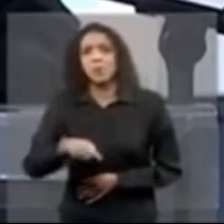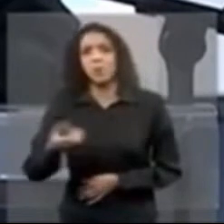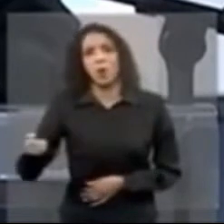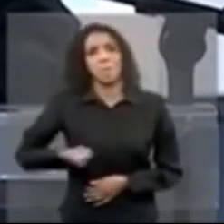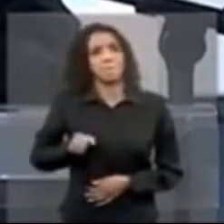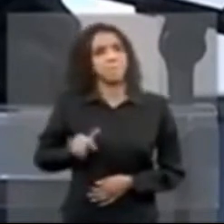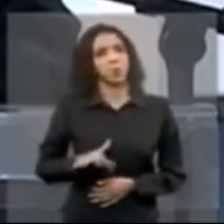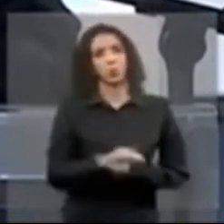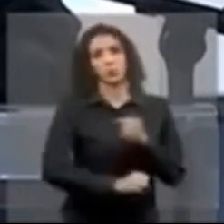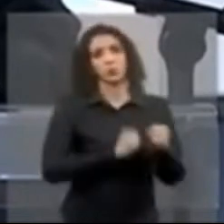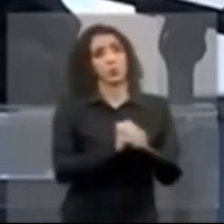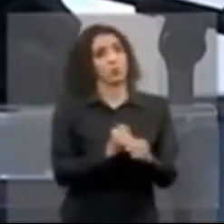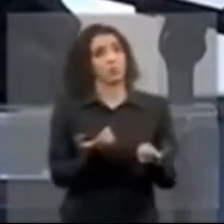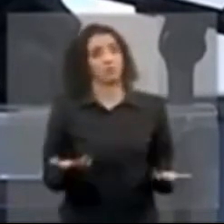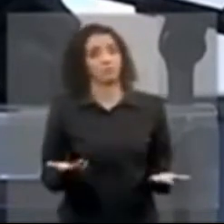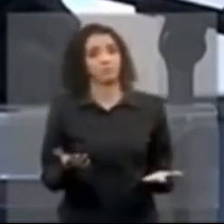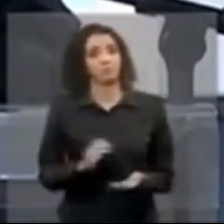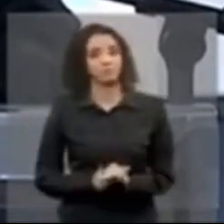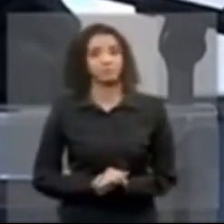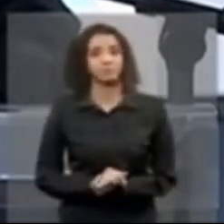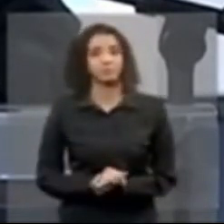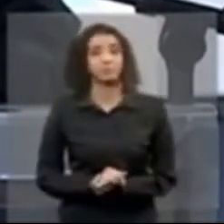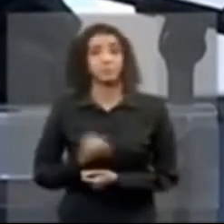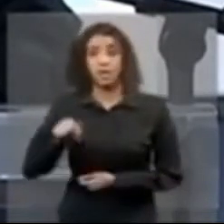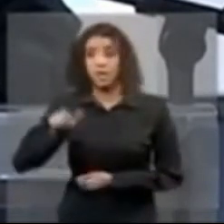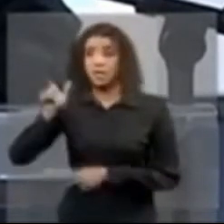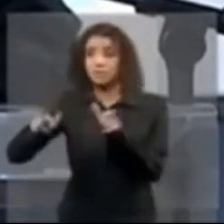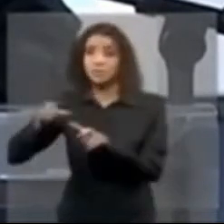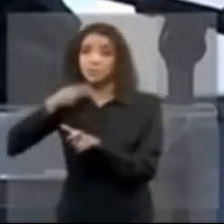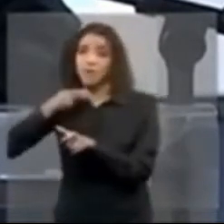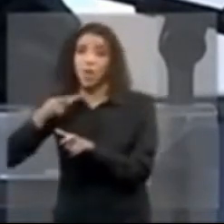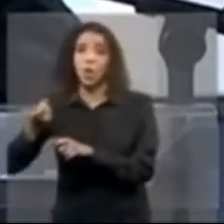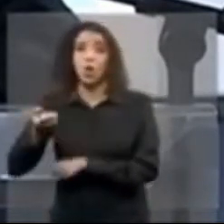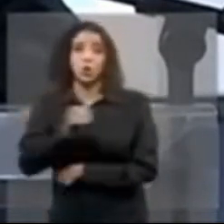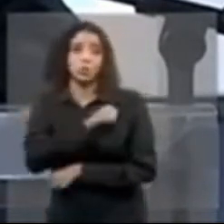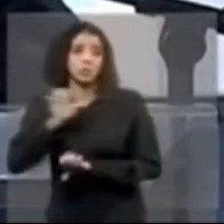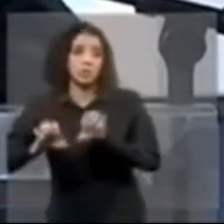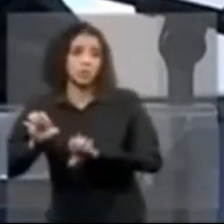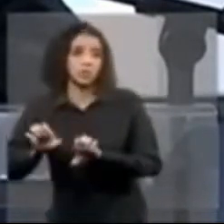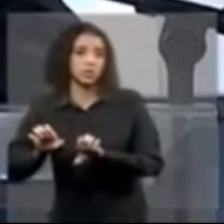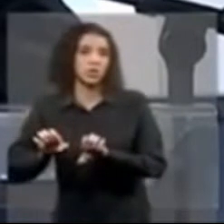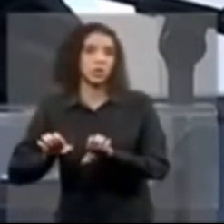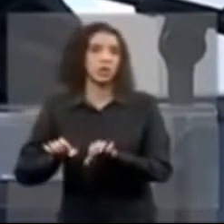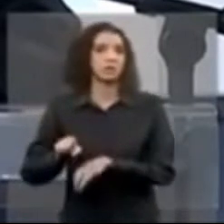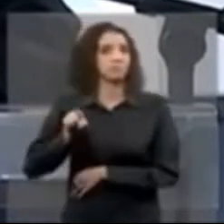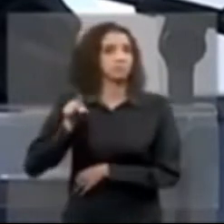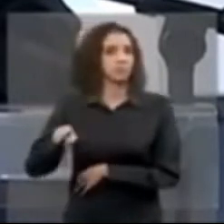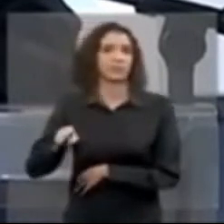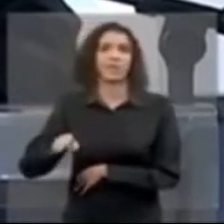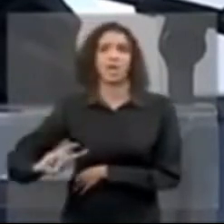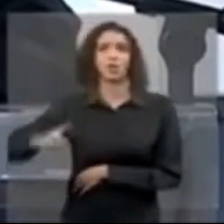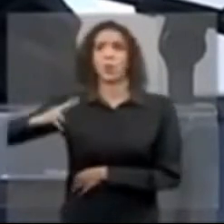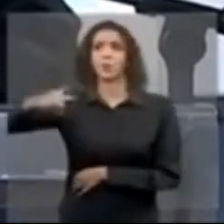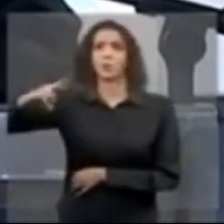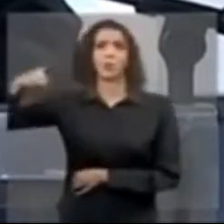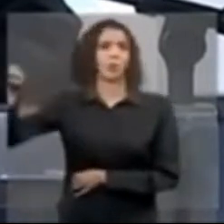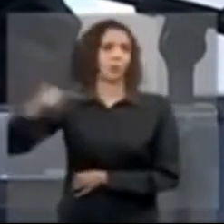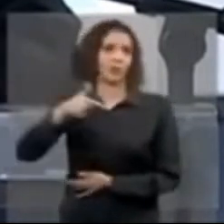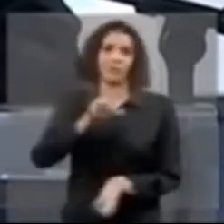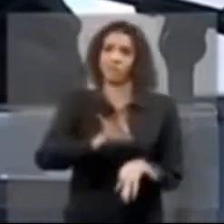Brasil. Os números que foram aqui apresentados são 10 ou mais vezes maiores do que a